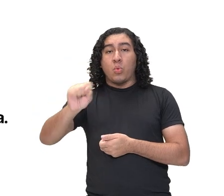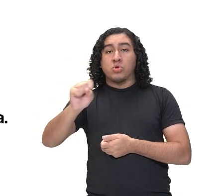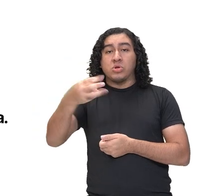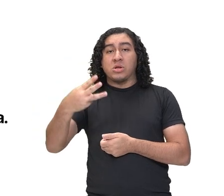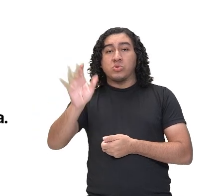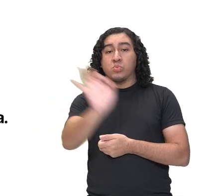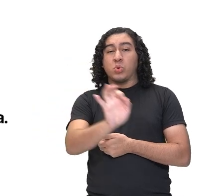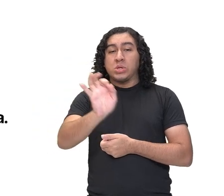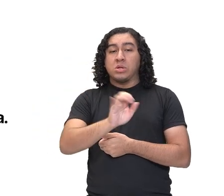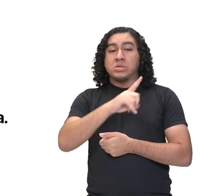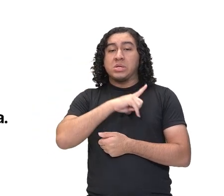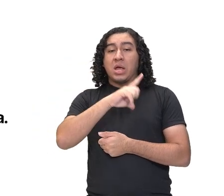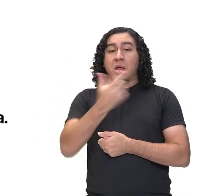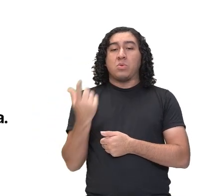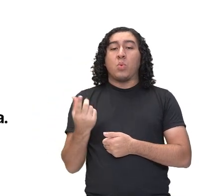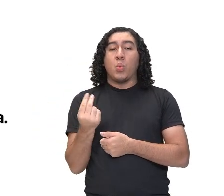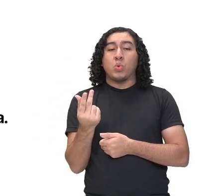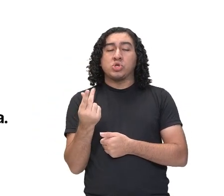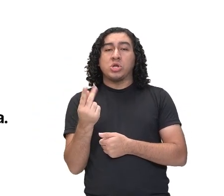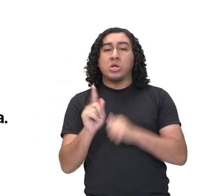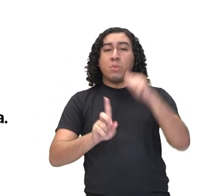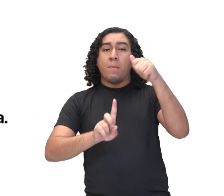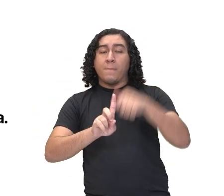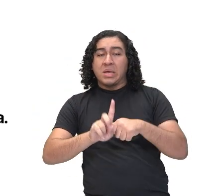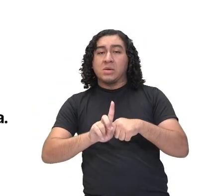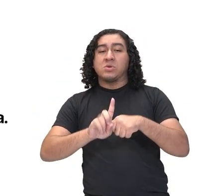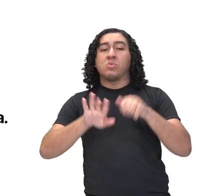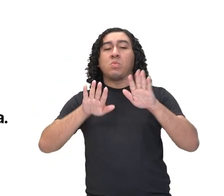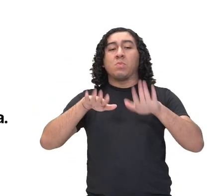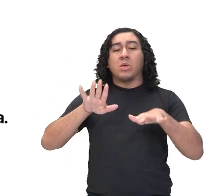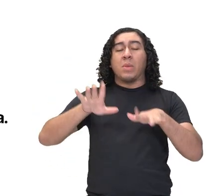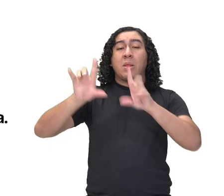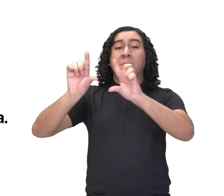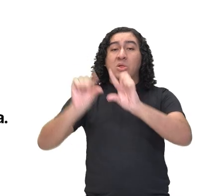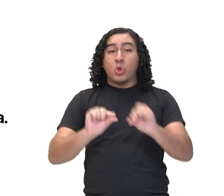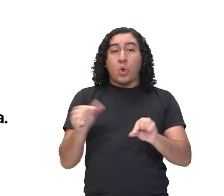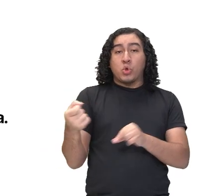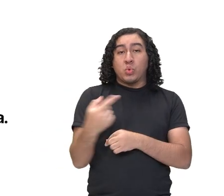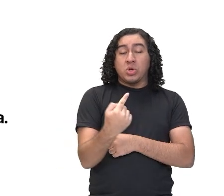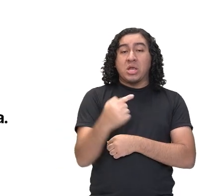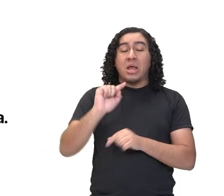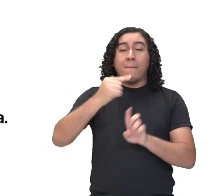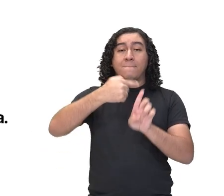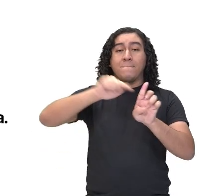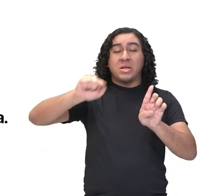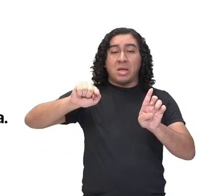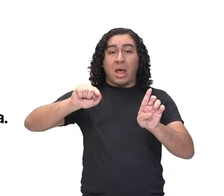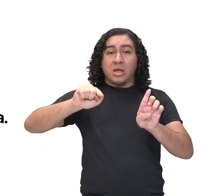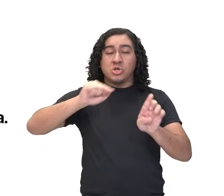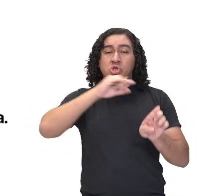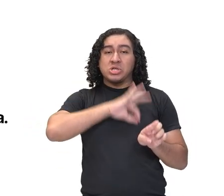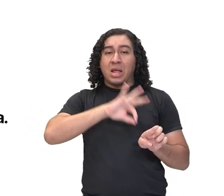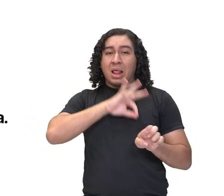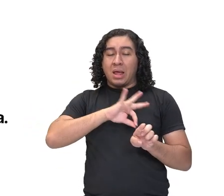49,83% tem rendimento mensal per capita menor que meio salário mínimo e